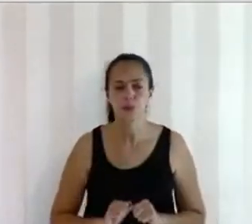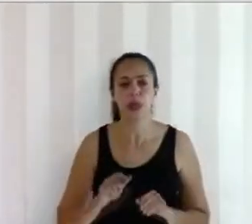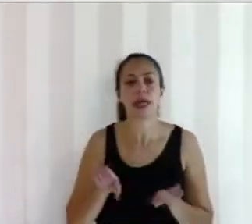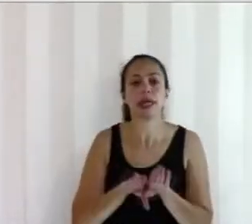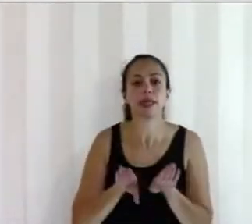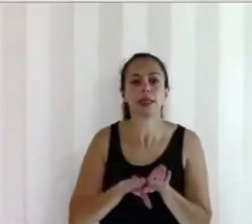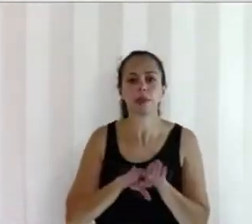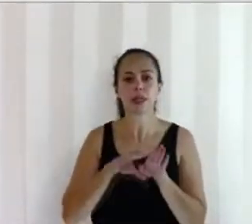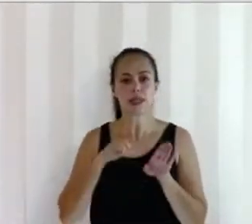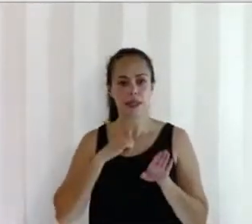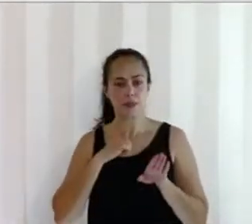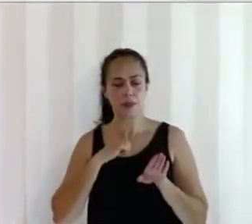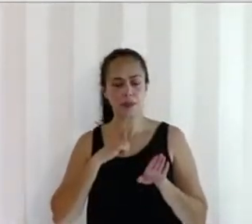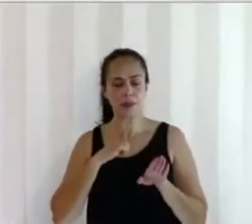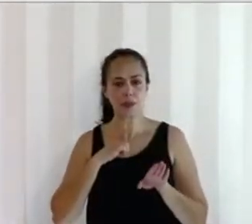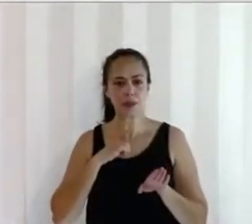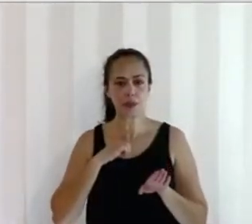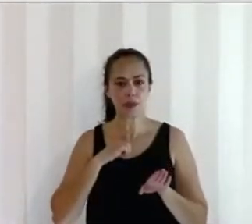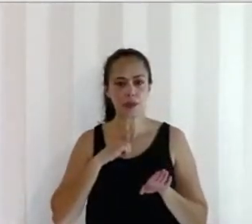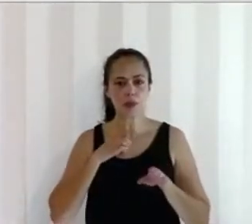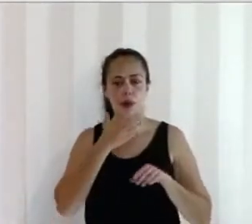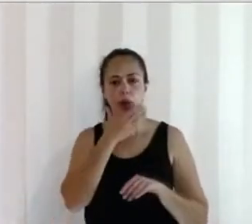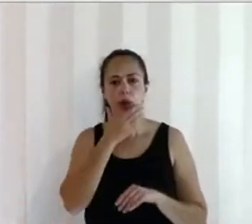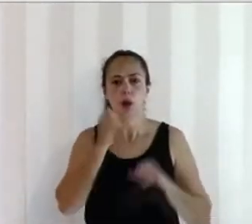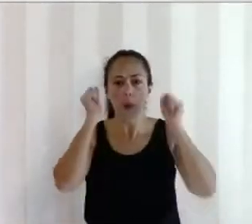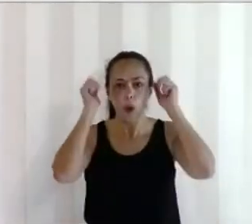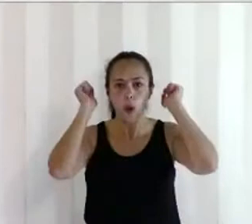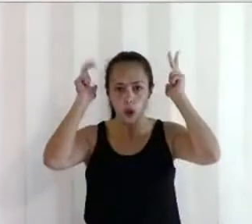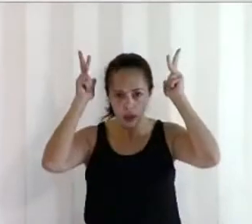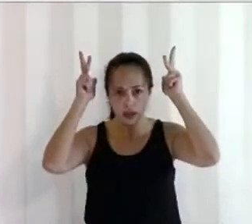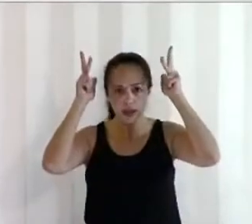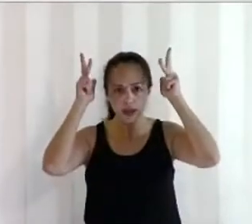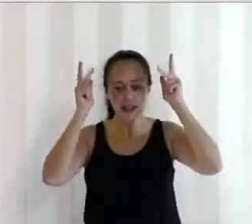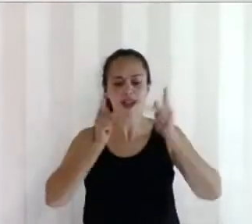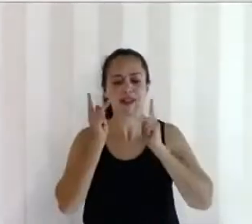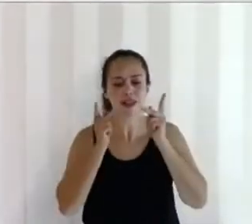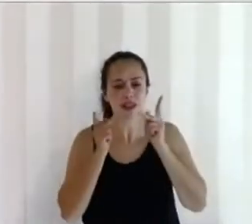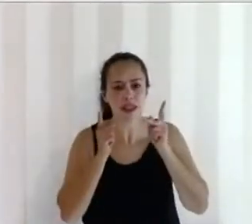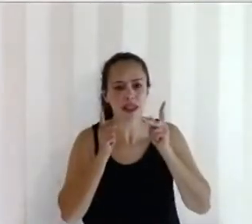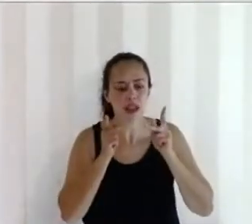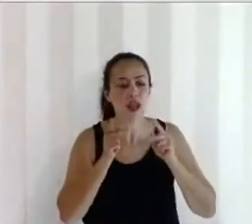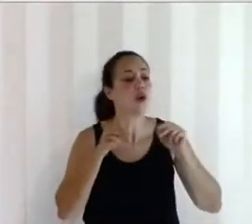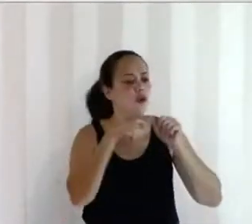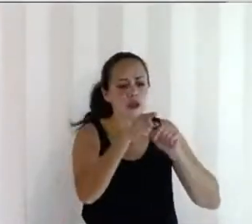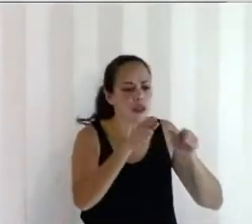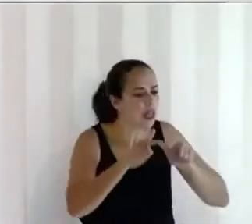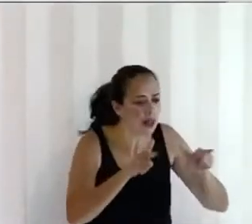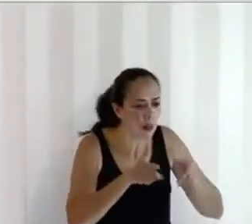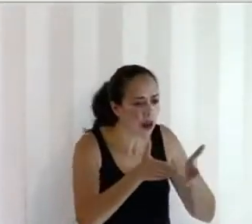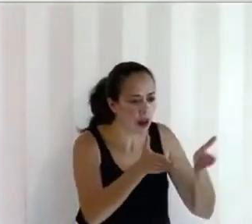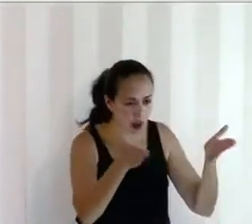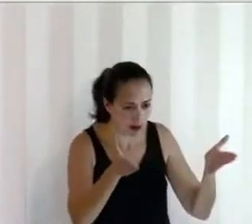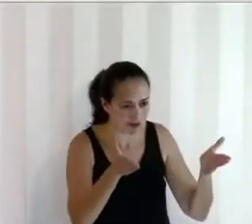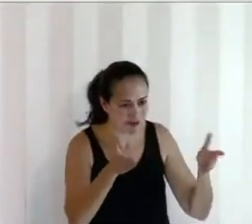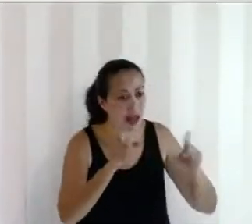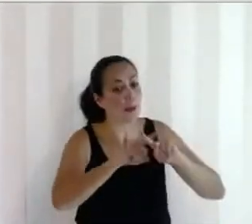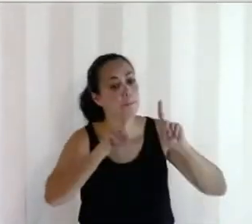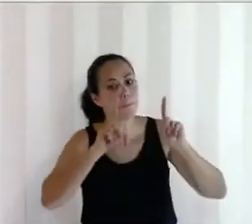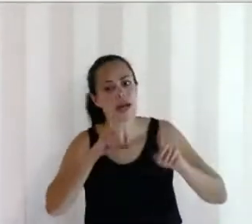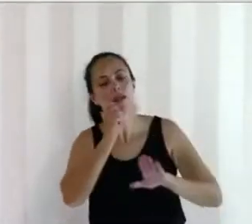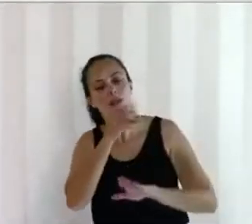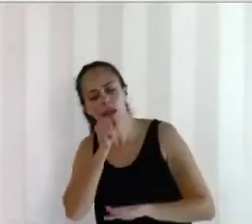6 dias vocês podem tomar, o 7º, esse é o dia para santificar ao Senhor, esse não é um dia para buscar